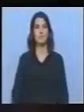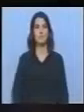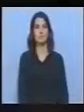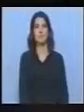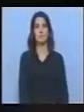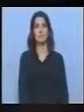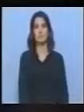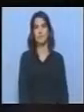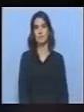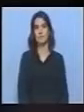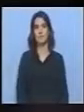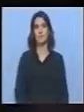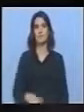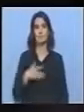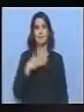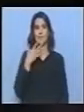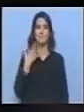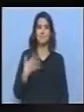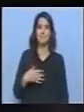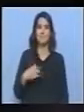Poucas vezes ficou sem jeito.